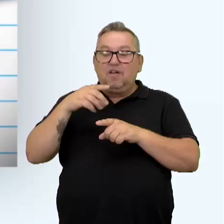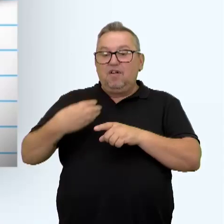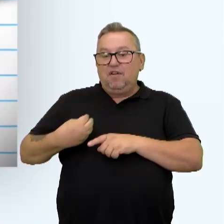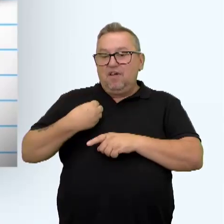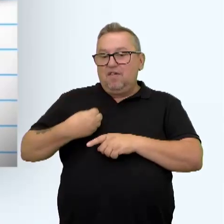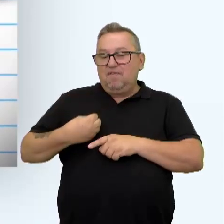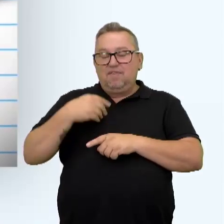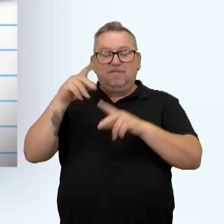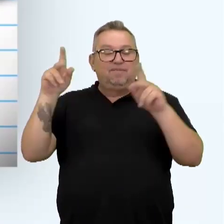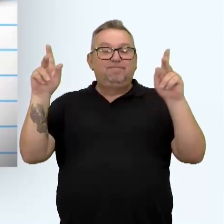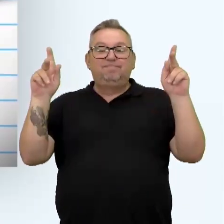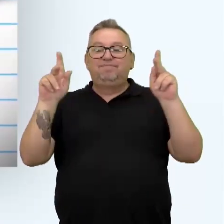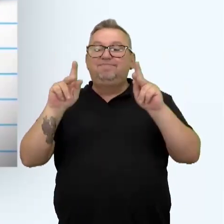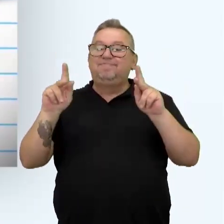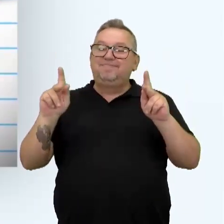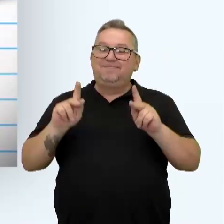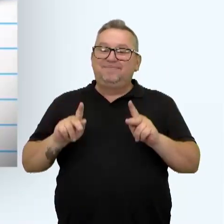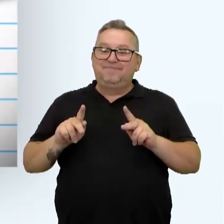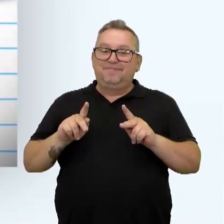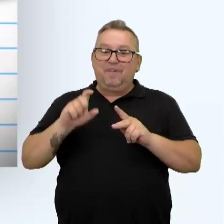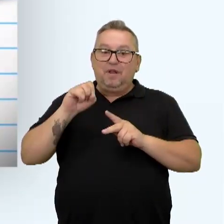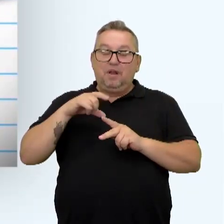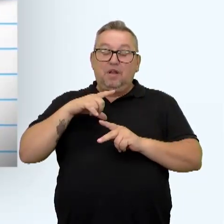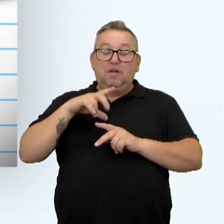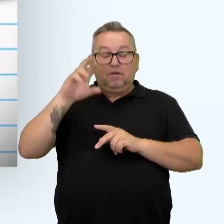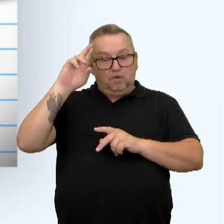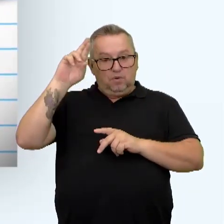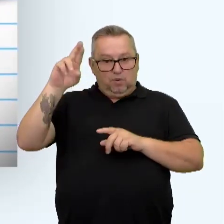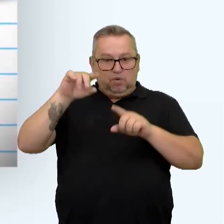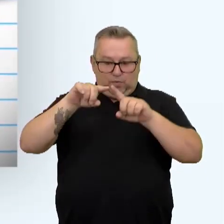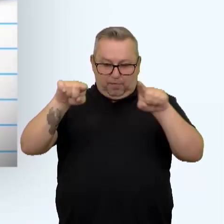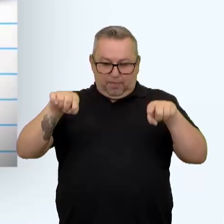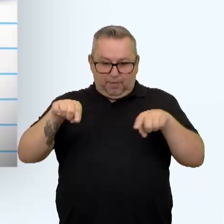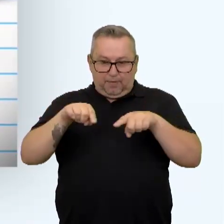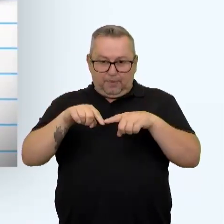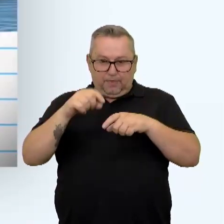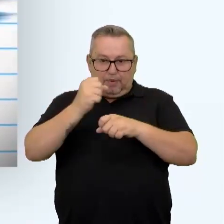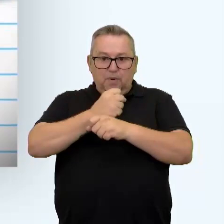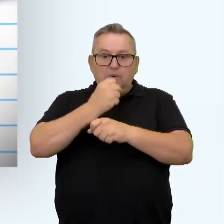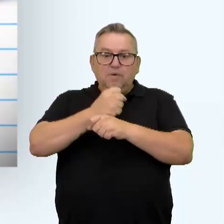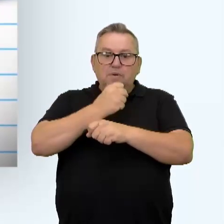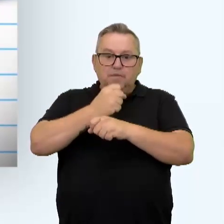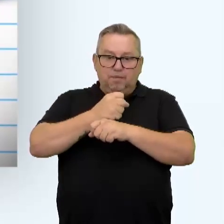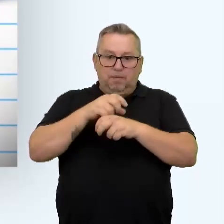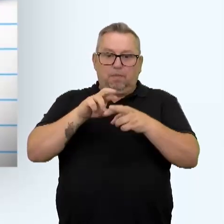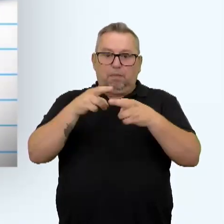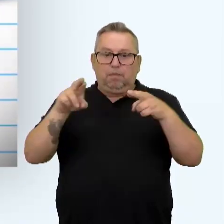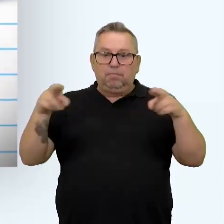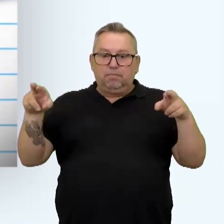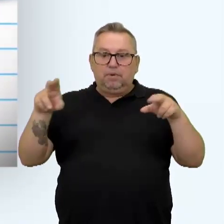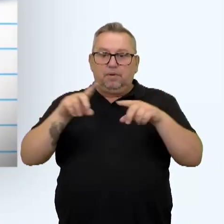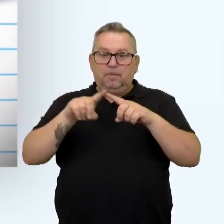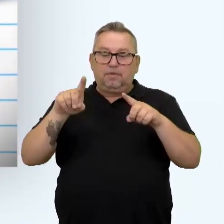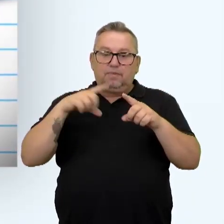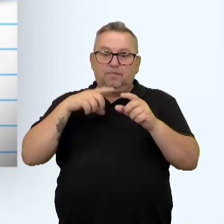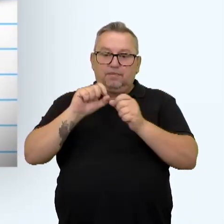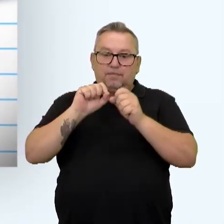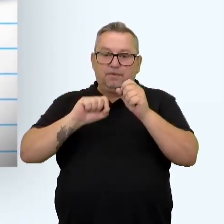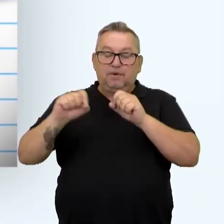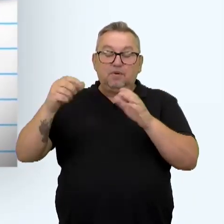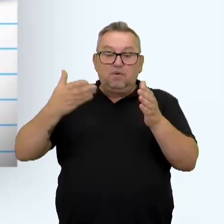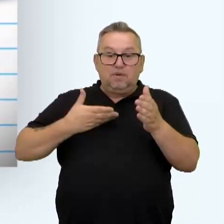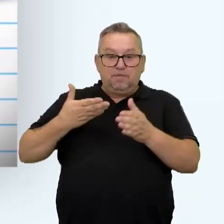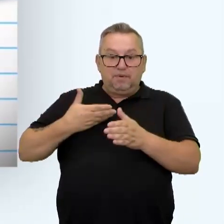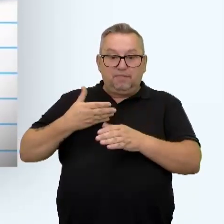convivem harmoniosamente. Se o proprietário do terreno de repente resolve construir uma área de churrasqueira e piscina para confraternizar com os